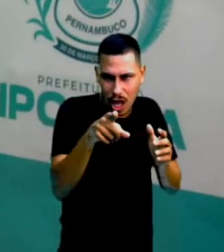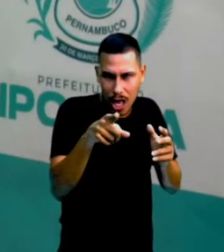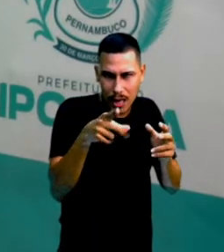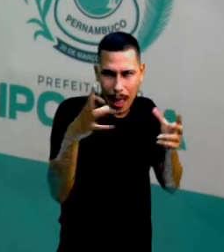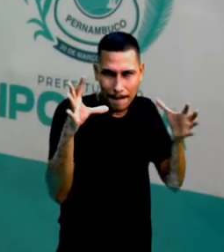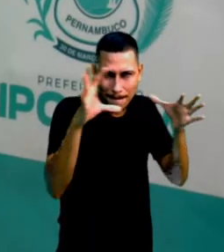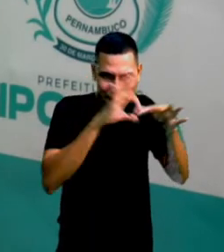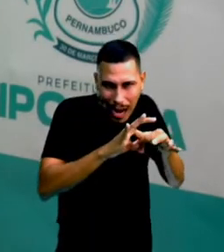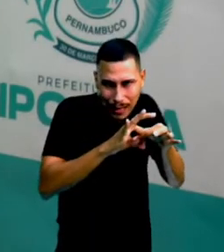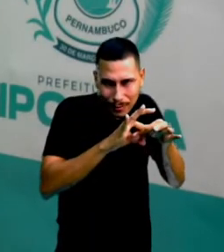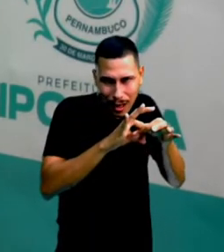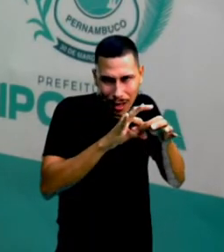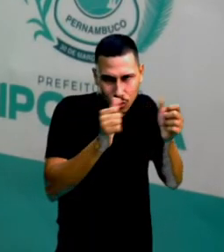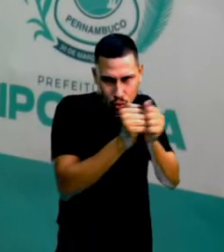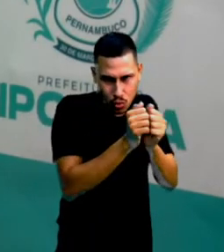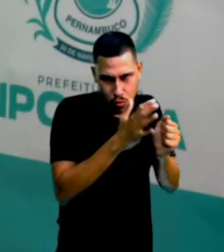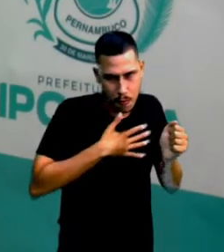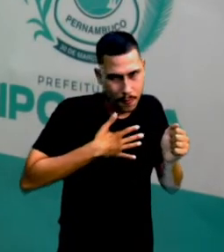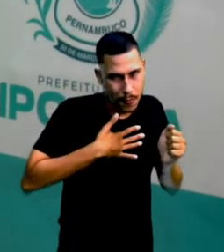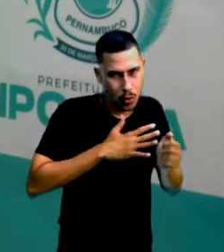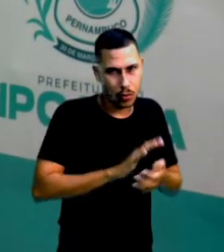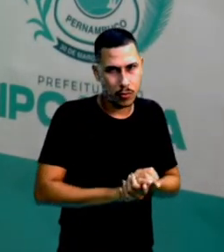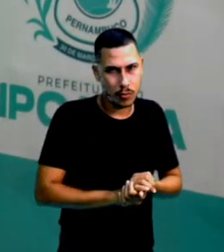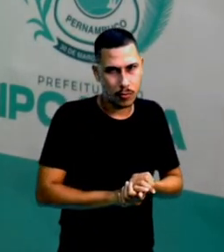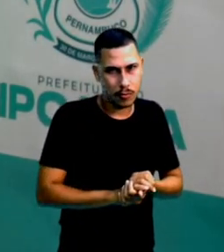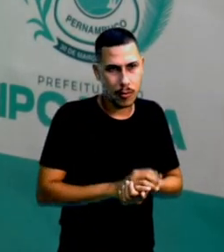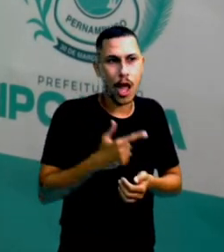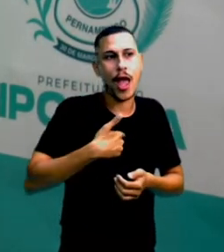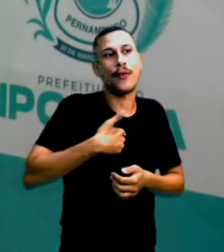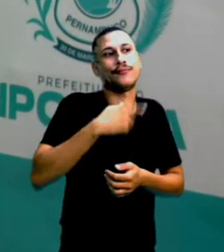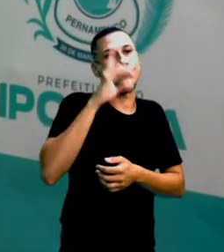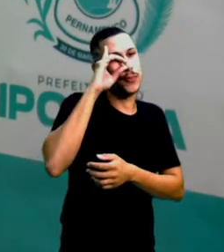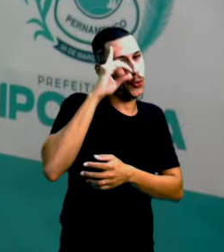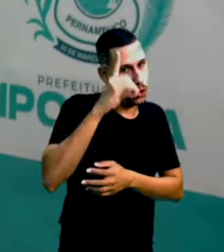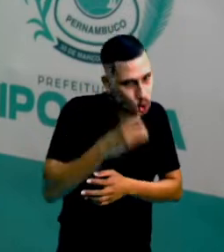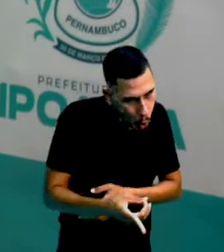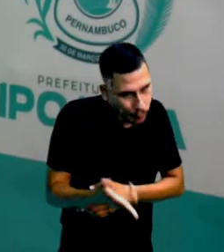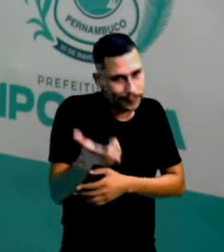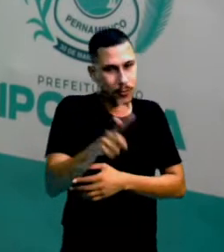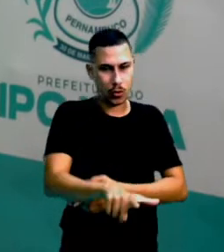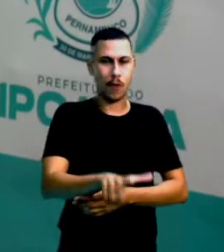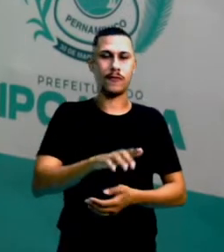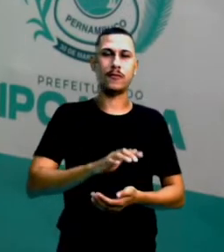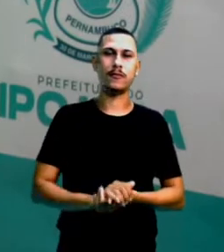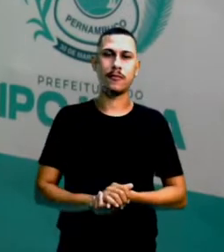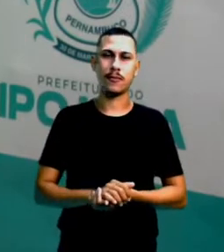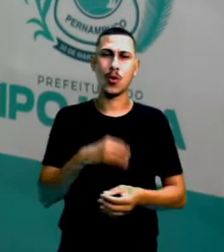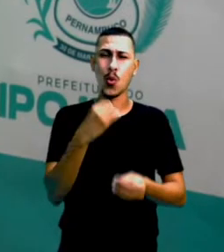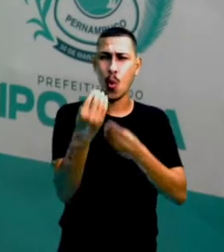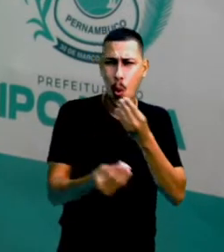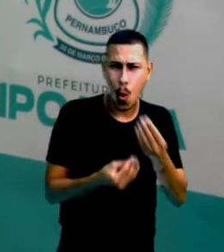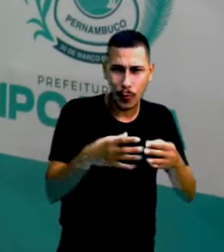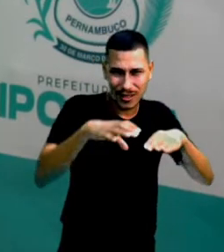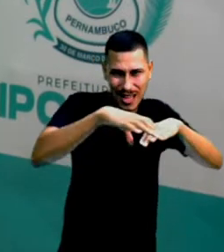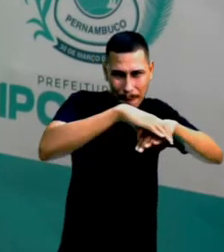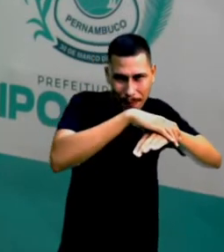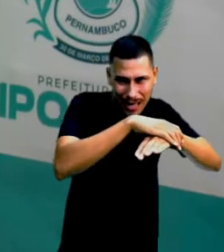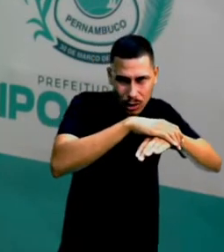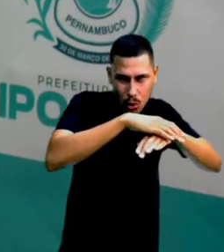E aí é verdade né detalhe né e